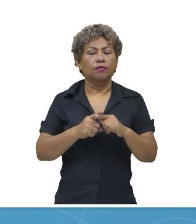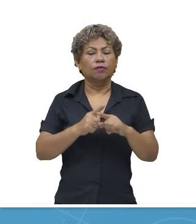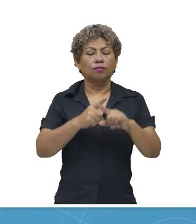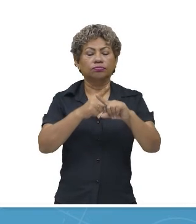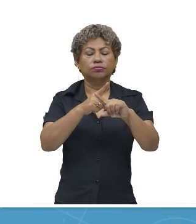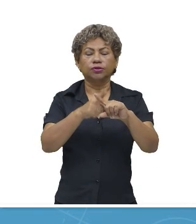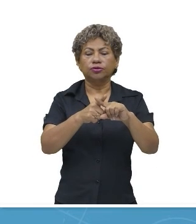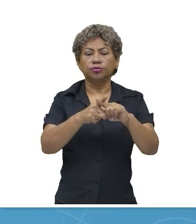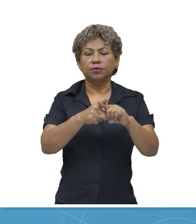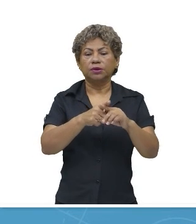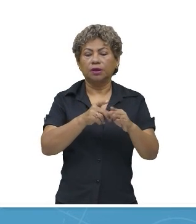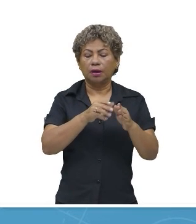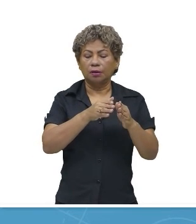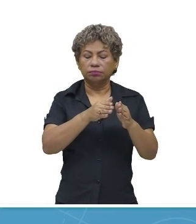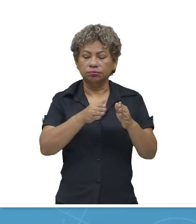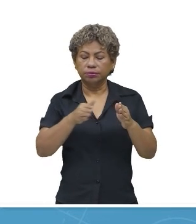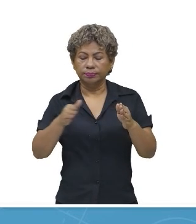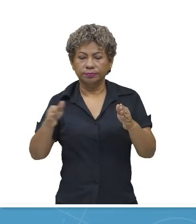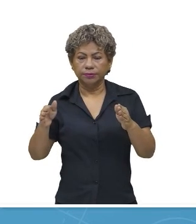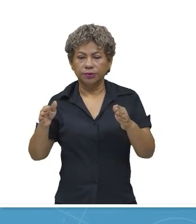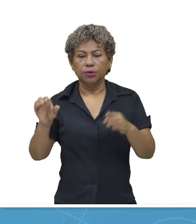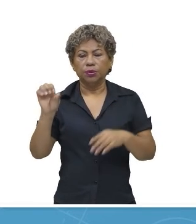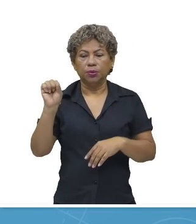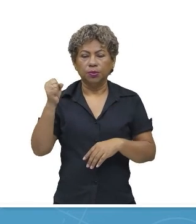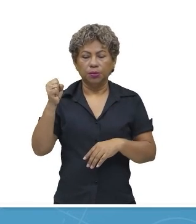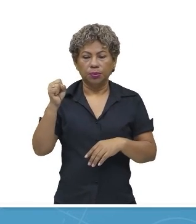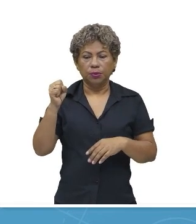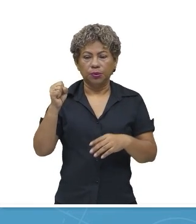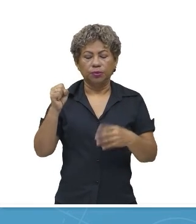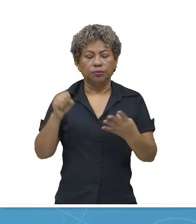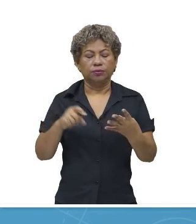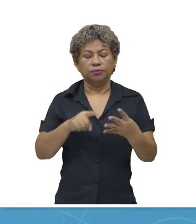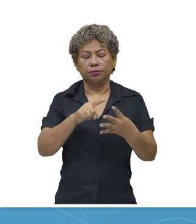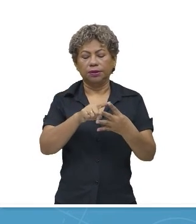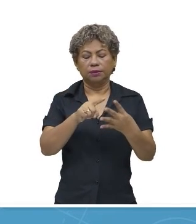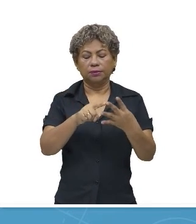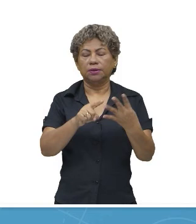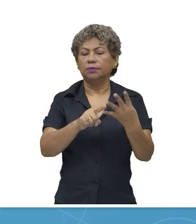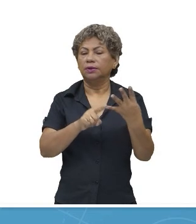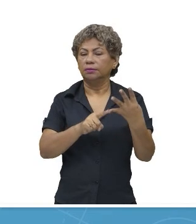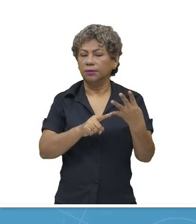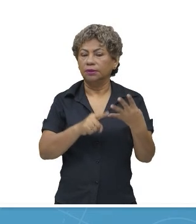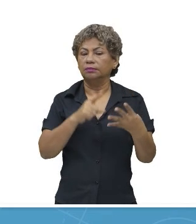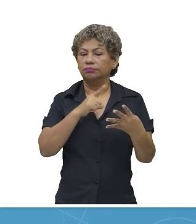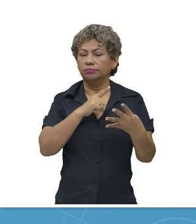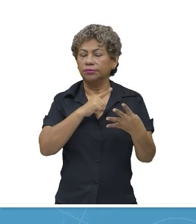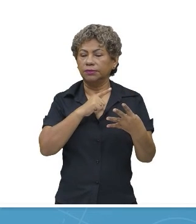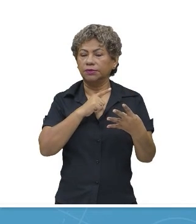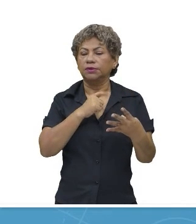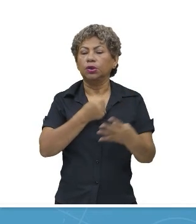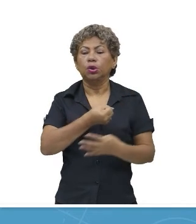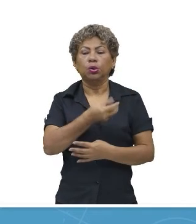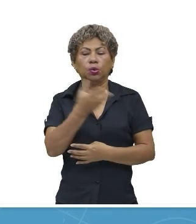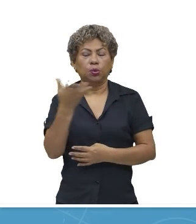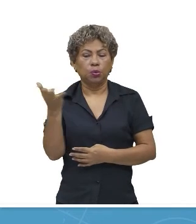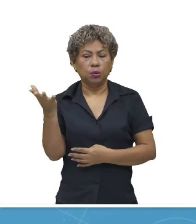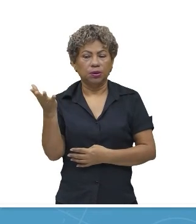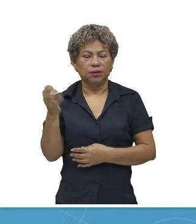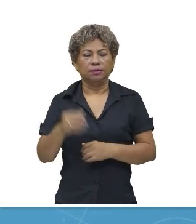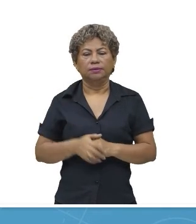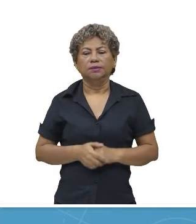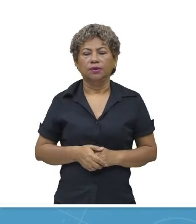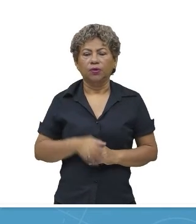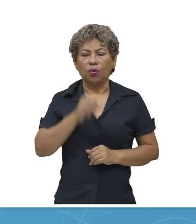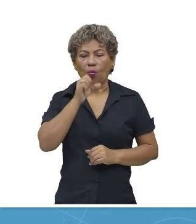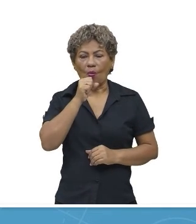sucessiva do número 8, 4 vezes, ou seja, temos lá aquela quantidade, né, de laranjeiras,